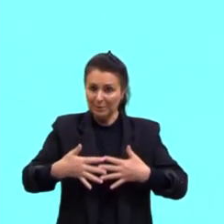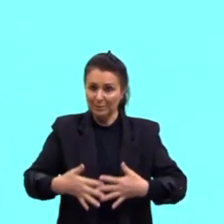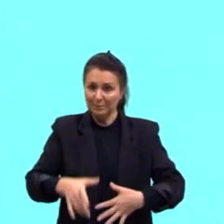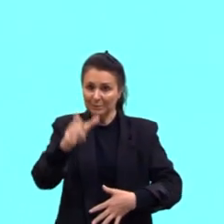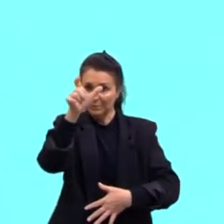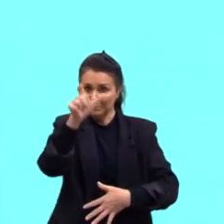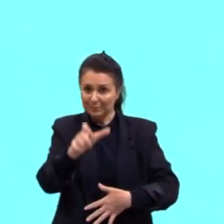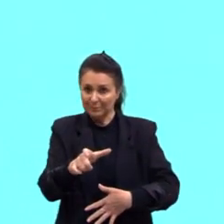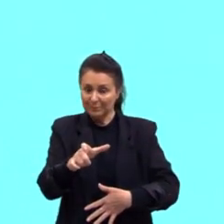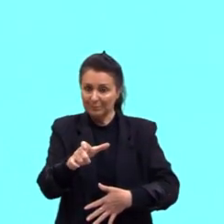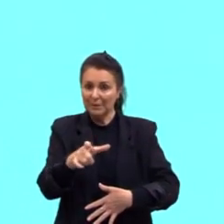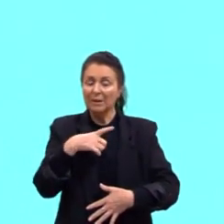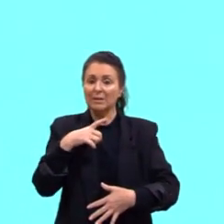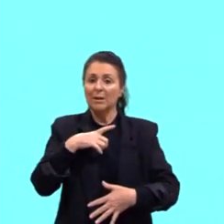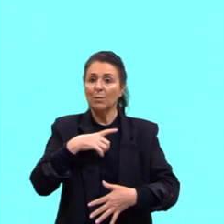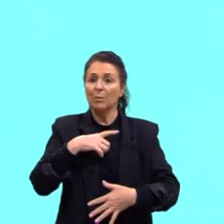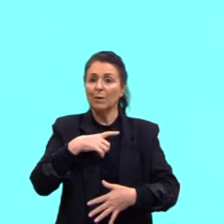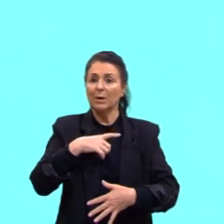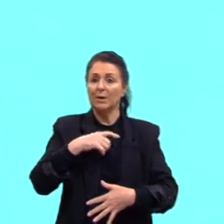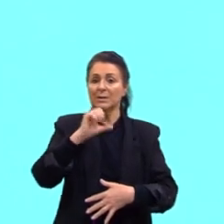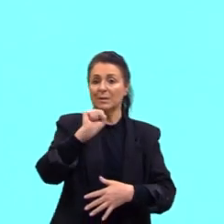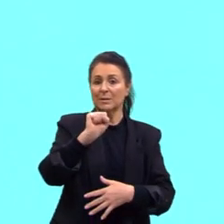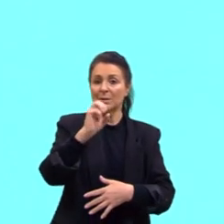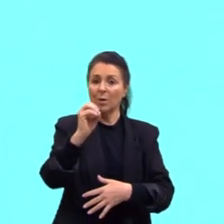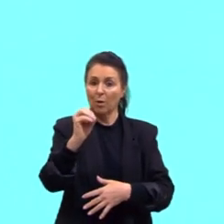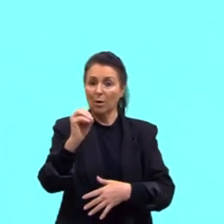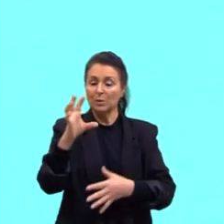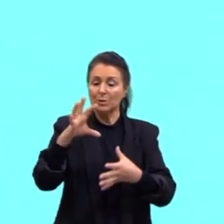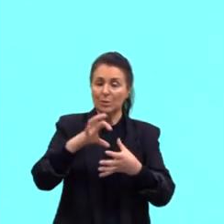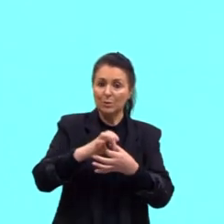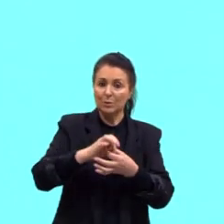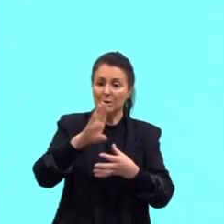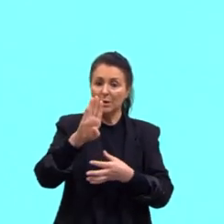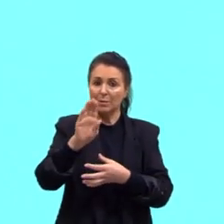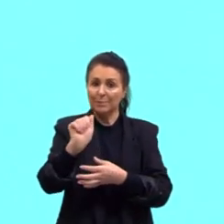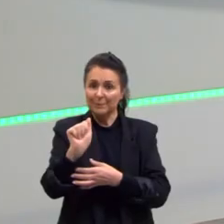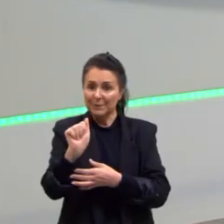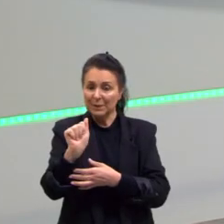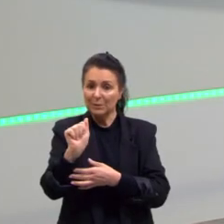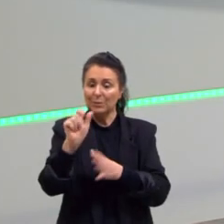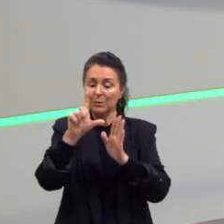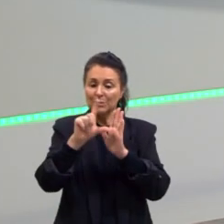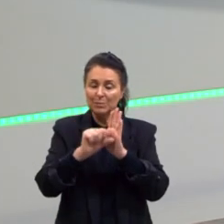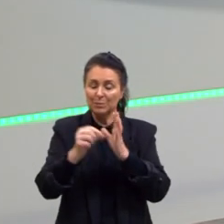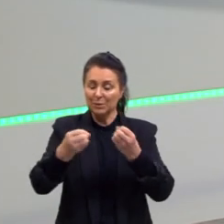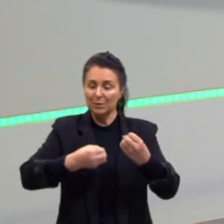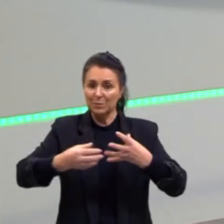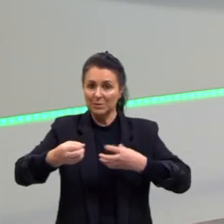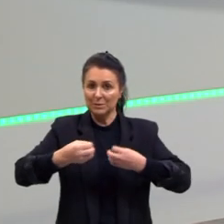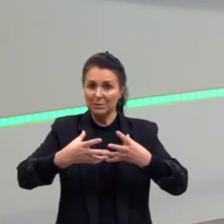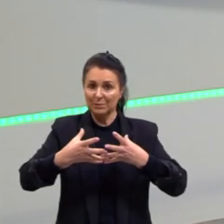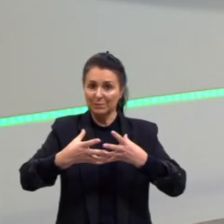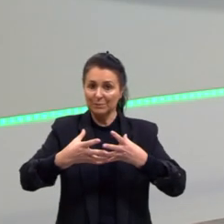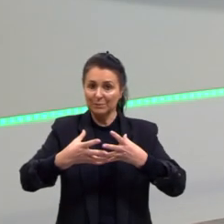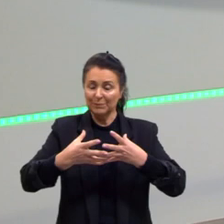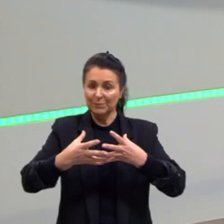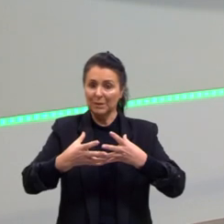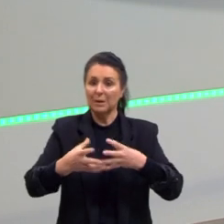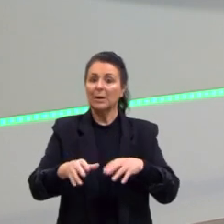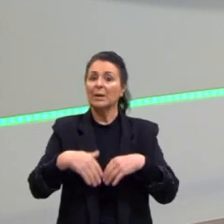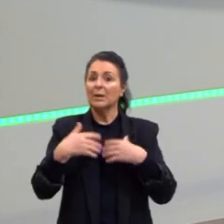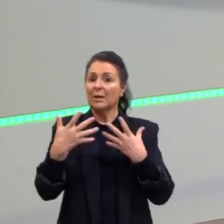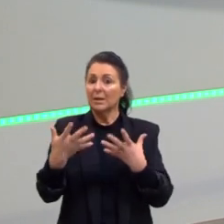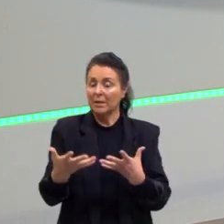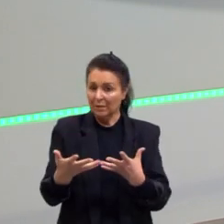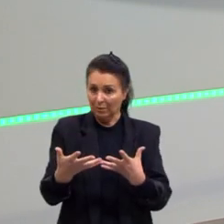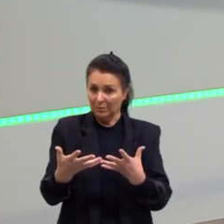de se sulfato se unir ao bário e consequentemente diminui a concentração então claro que